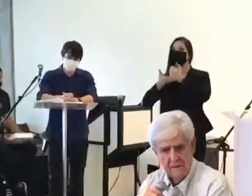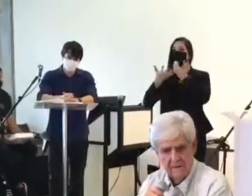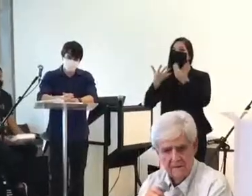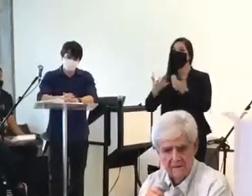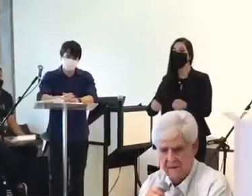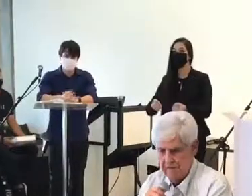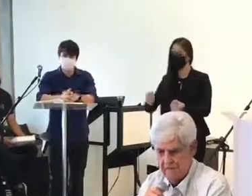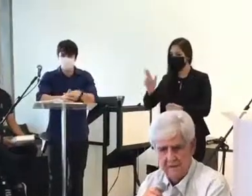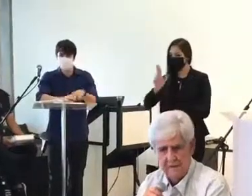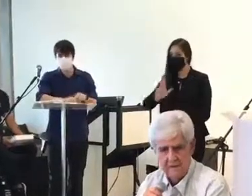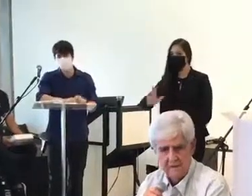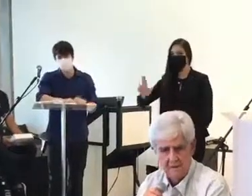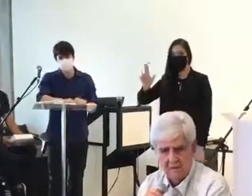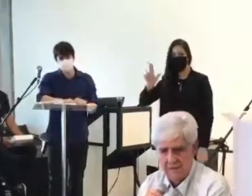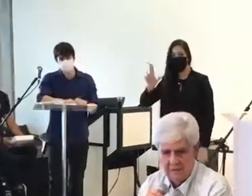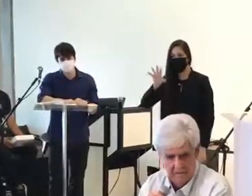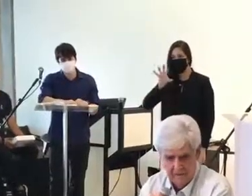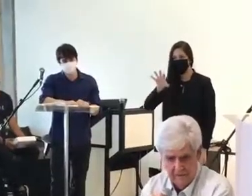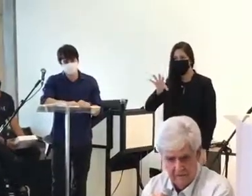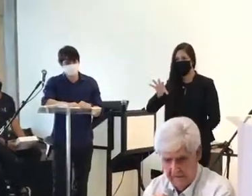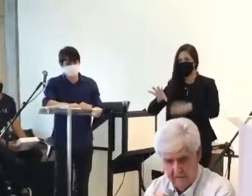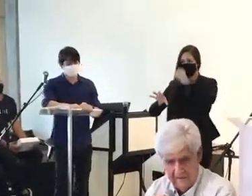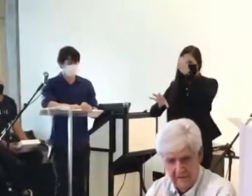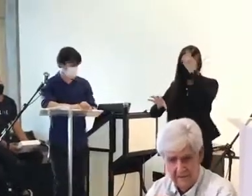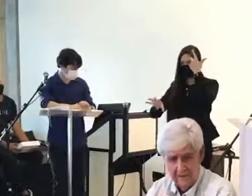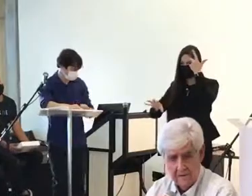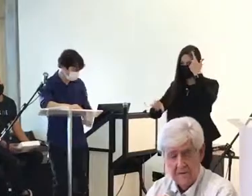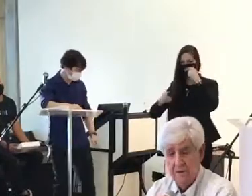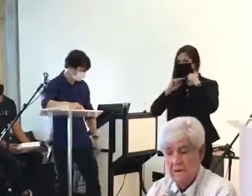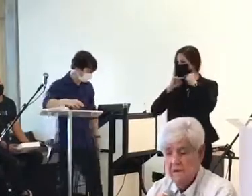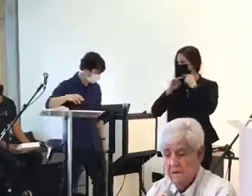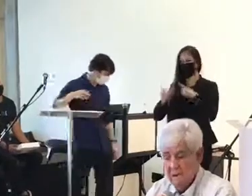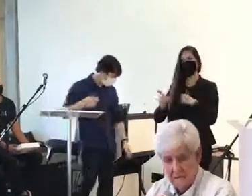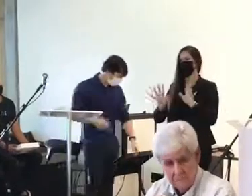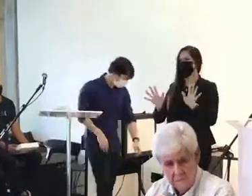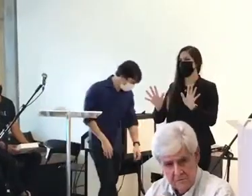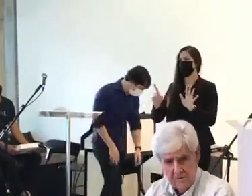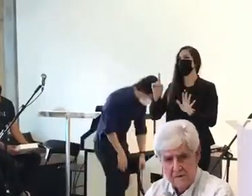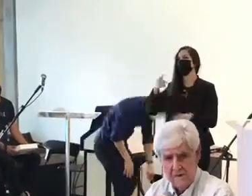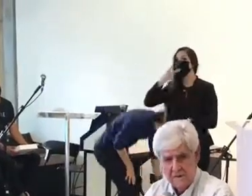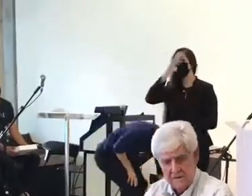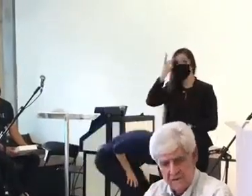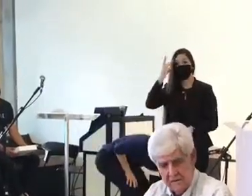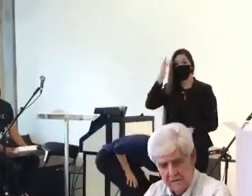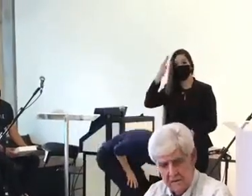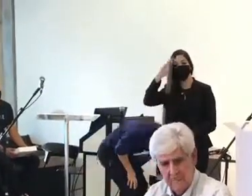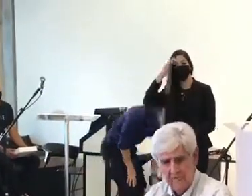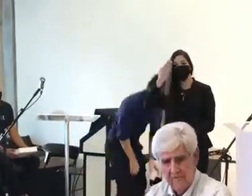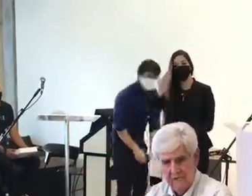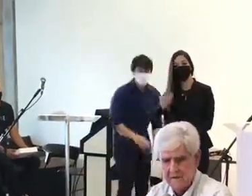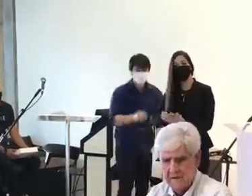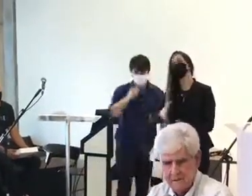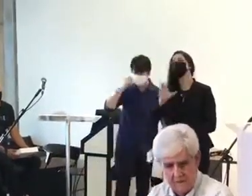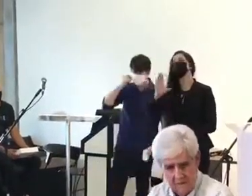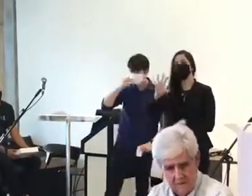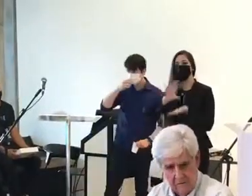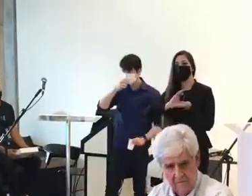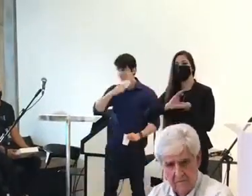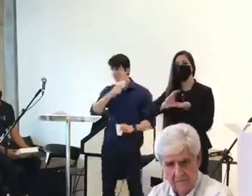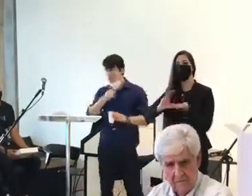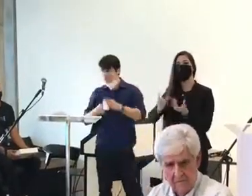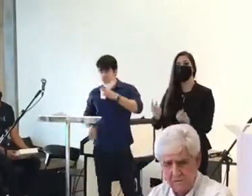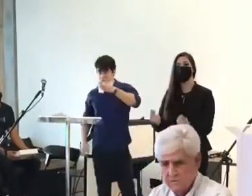Quem faz Uberlândia, quem faz a região, não é o prefeito, não é ninguém, são as pessoas que acreditam na região, investem na